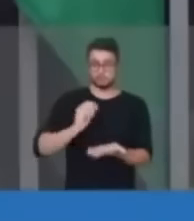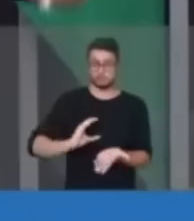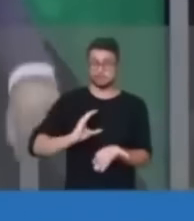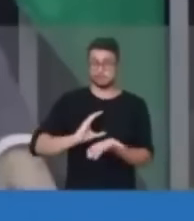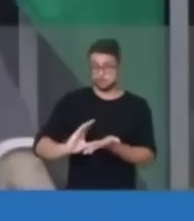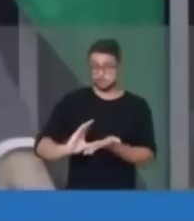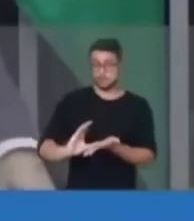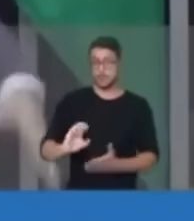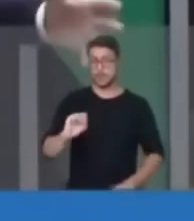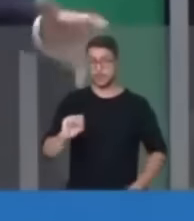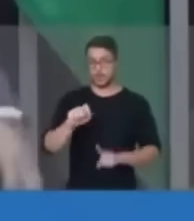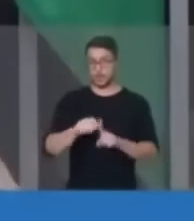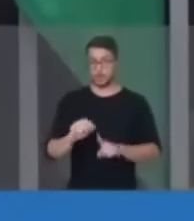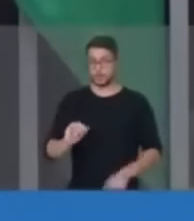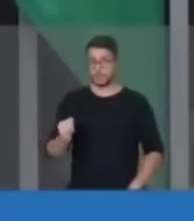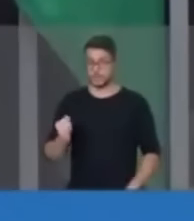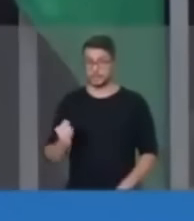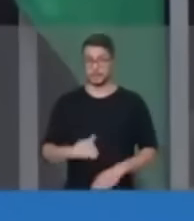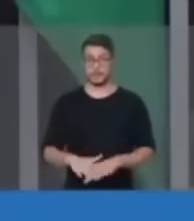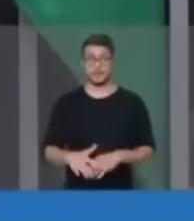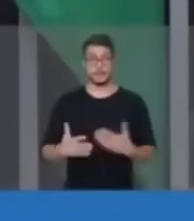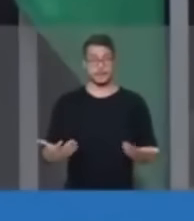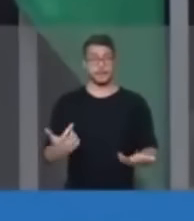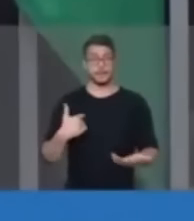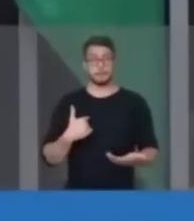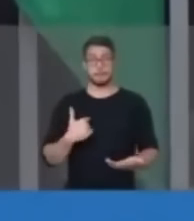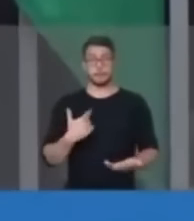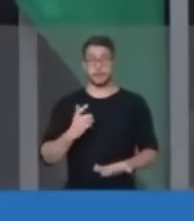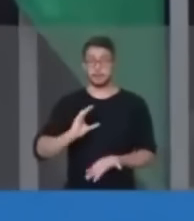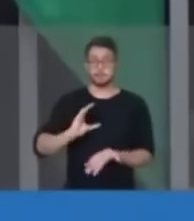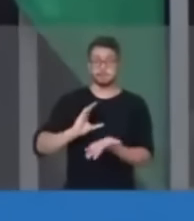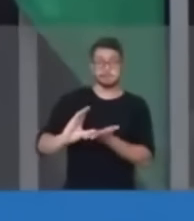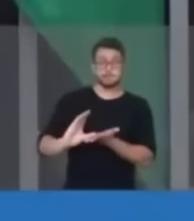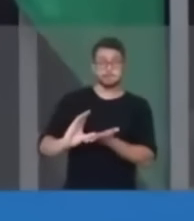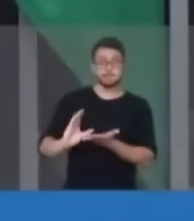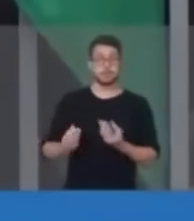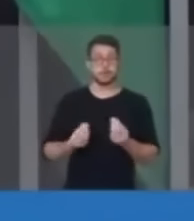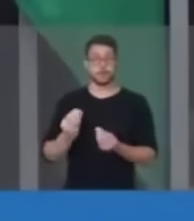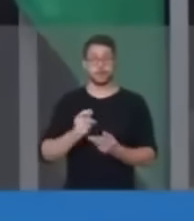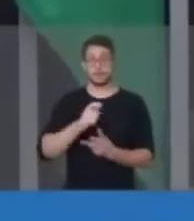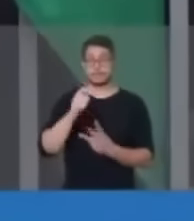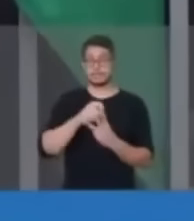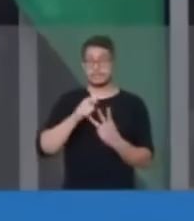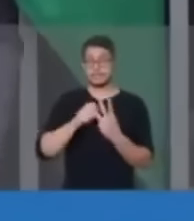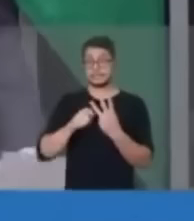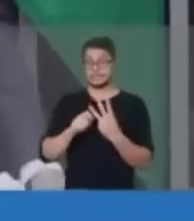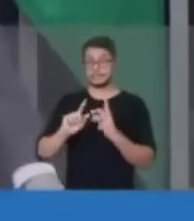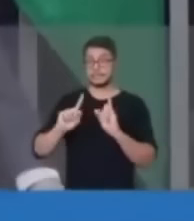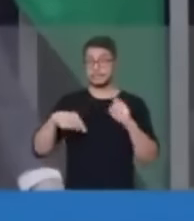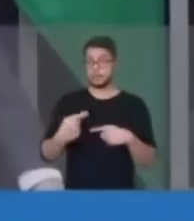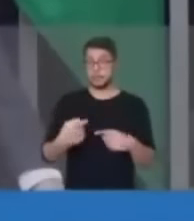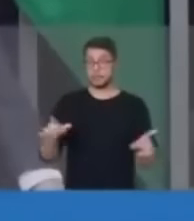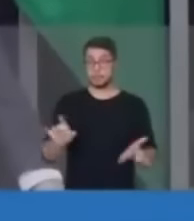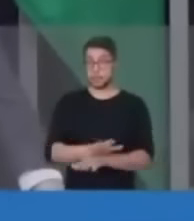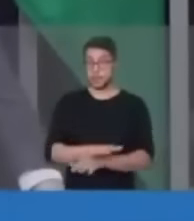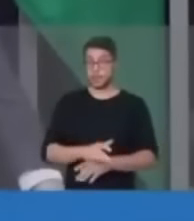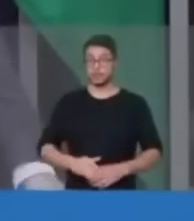Casas Bahia aparentemente eu financiei o 8 de janeiro caros colegas 3S meses depois do 8 de